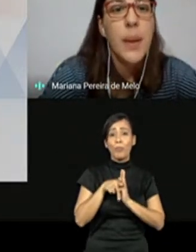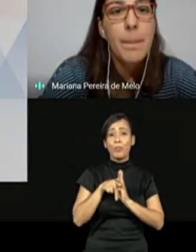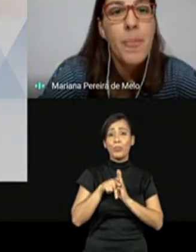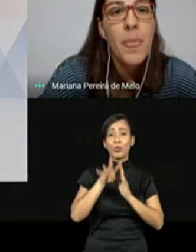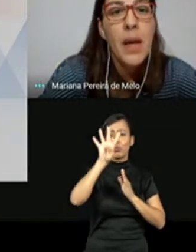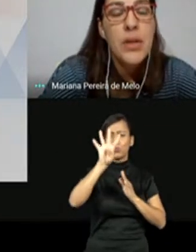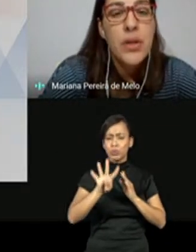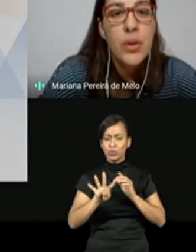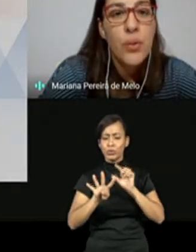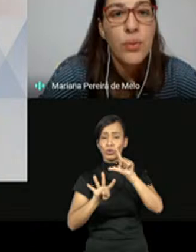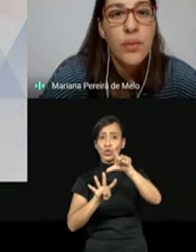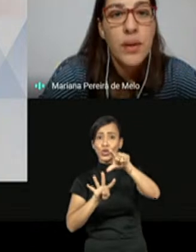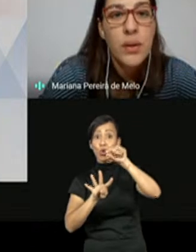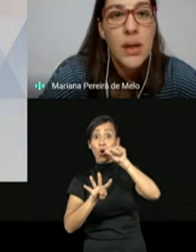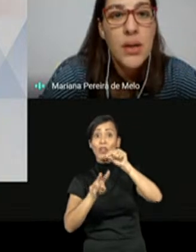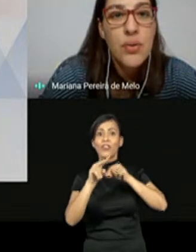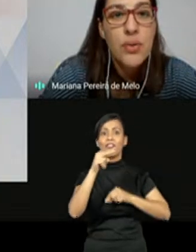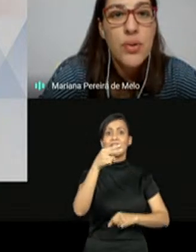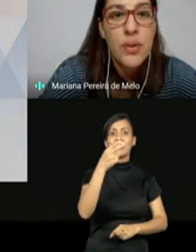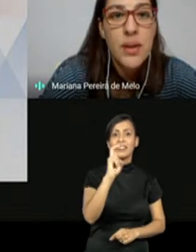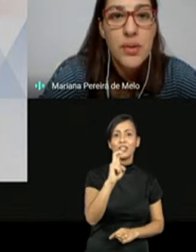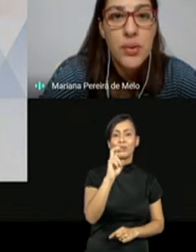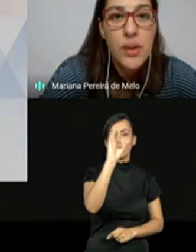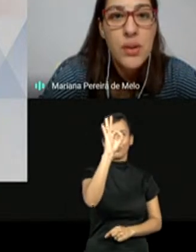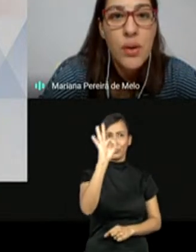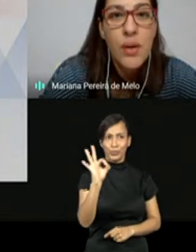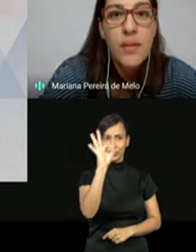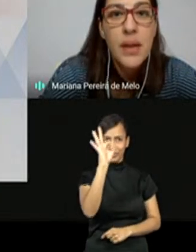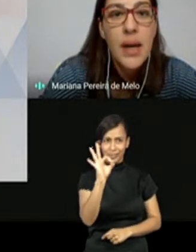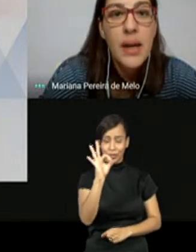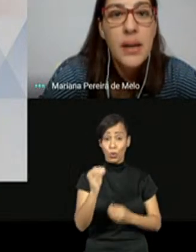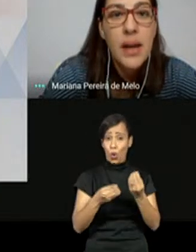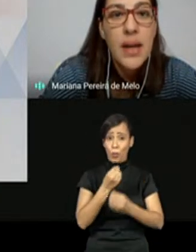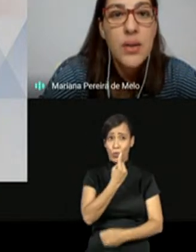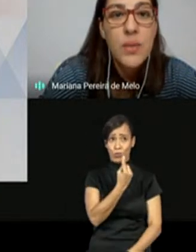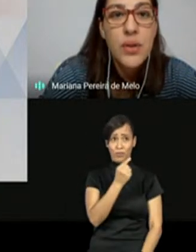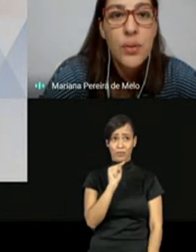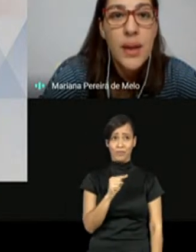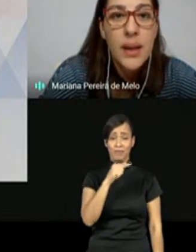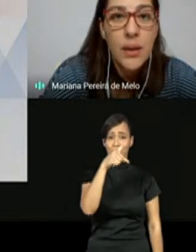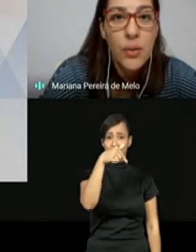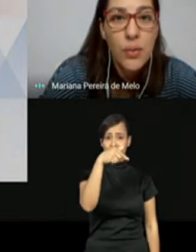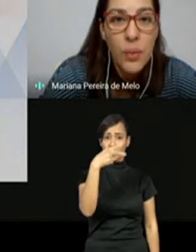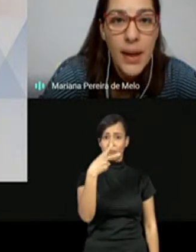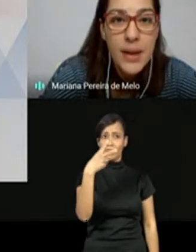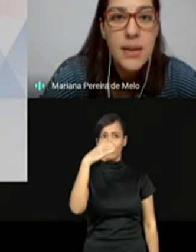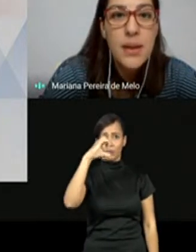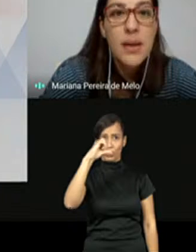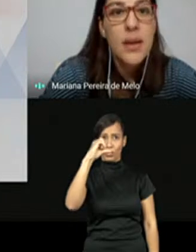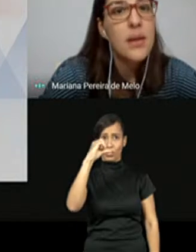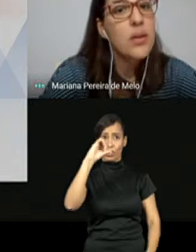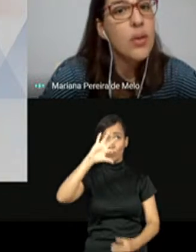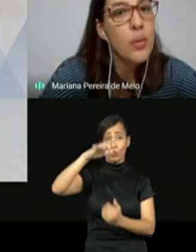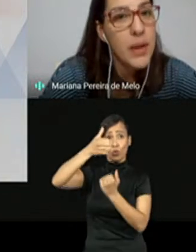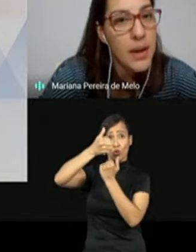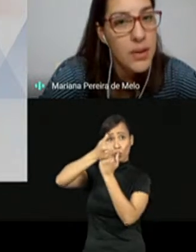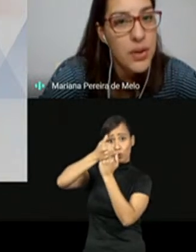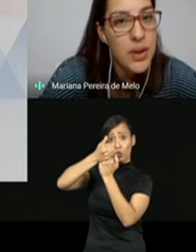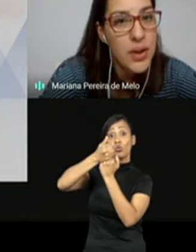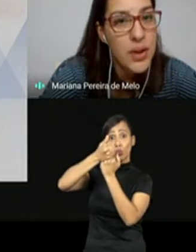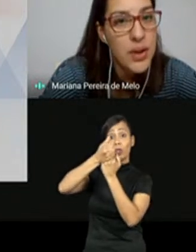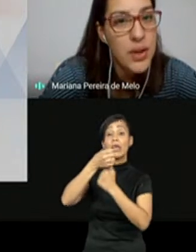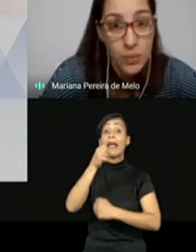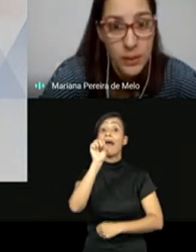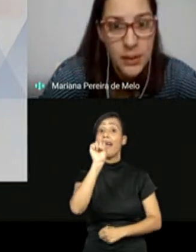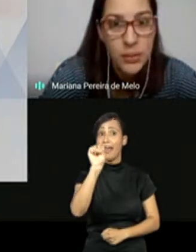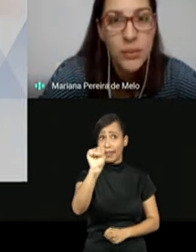tá? A gente encontra o valor crítico de 1,729, aí substitui aqui o S sobre raiz de